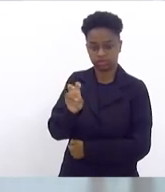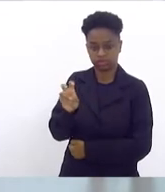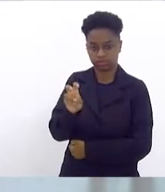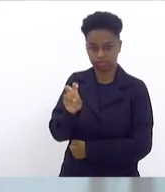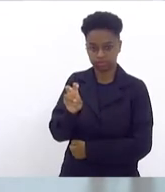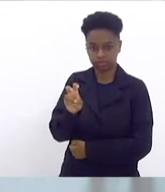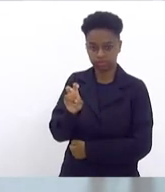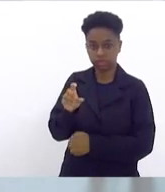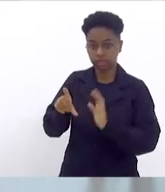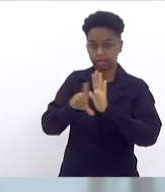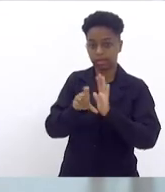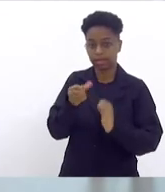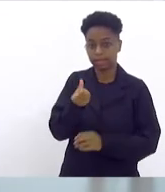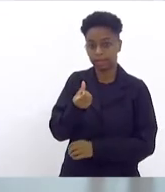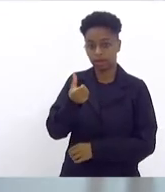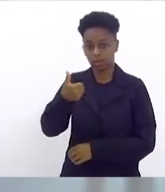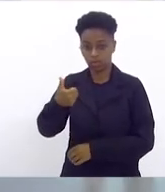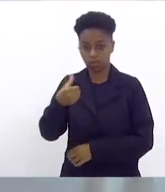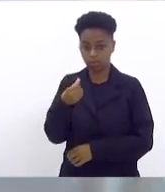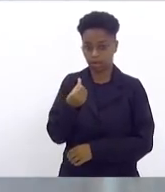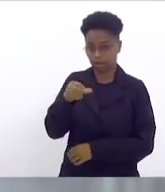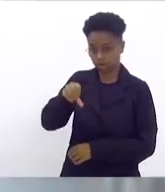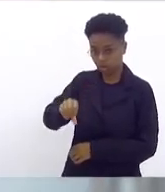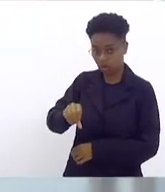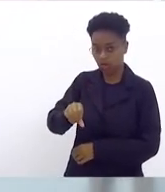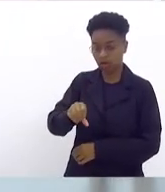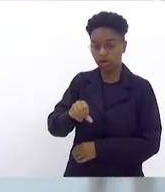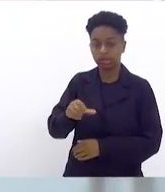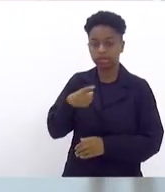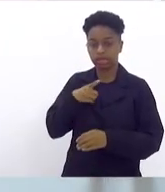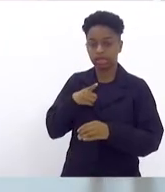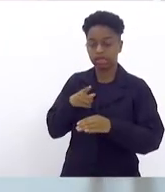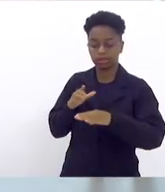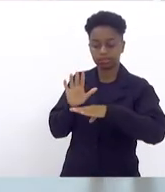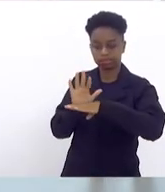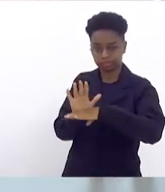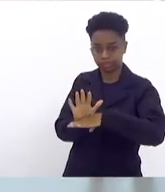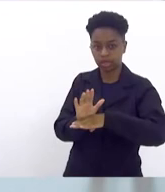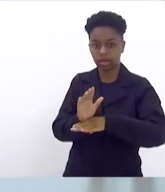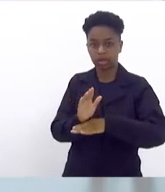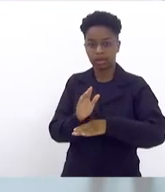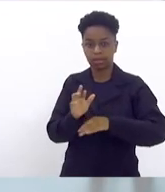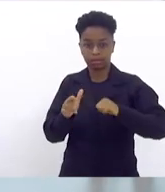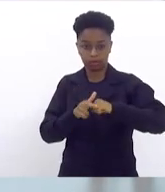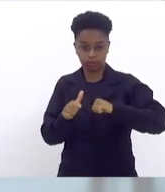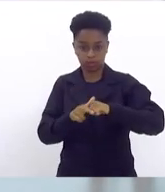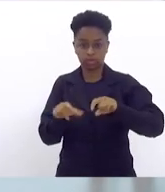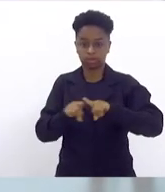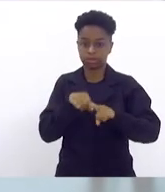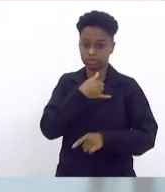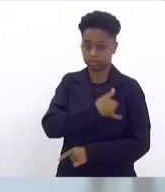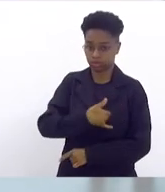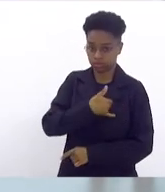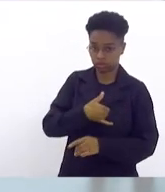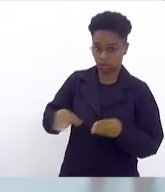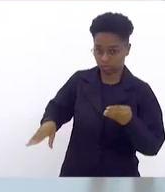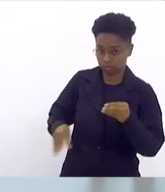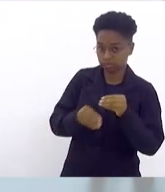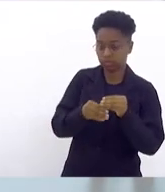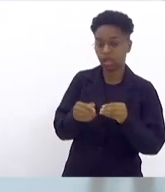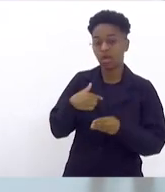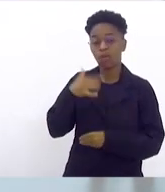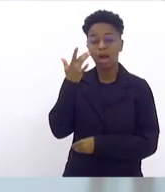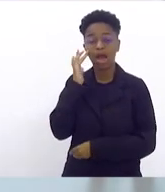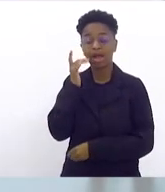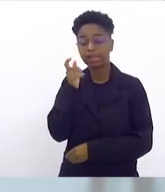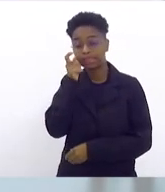Lei 6169, incluindo os municípios de Caxias, Belfor Roxo e São João de Meriti. Então, eu achava interessante, senhor